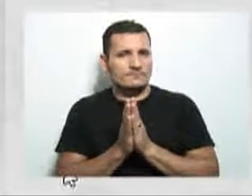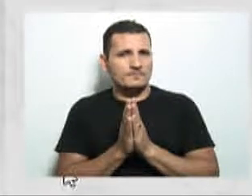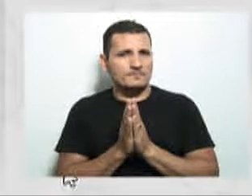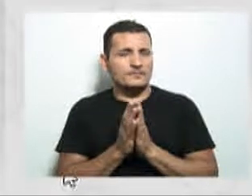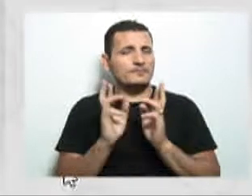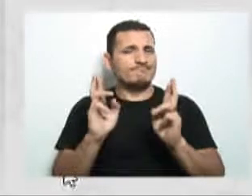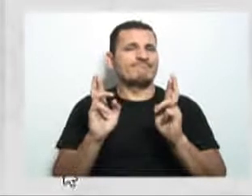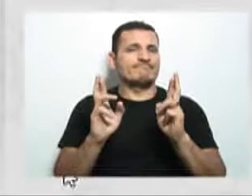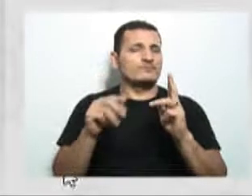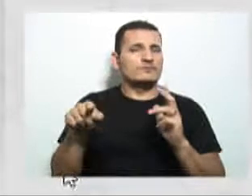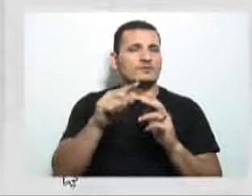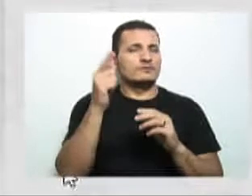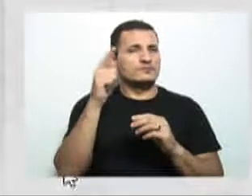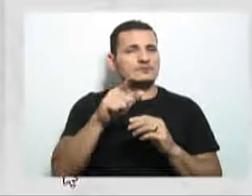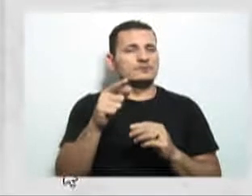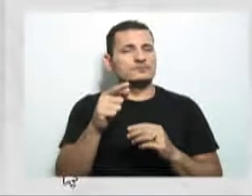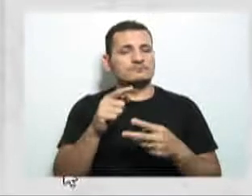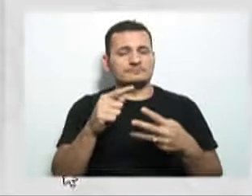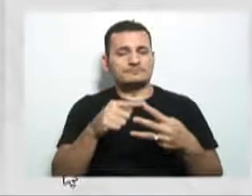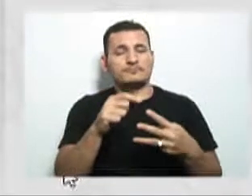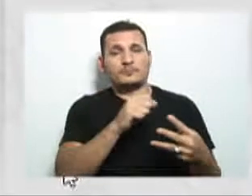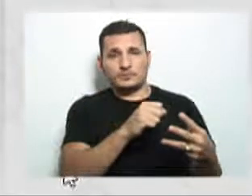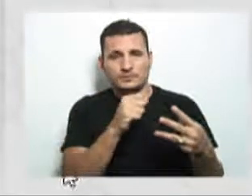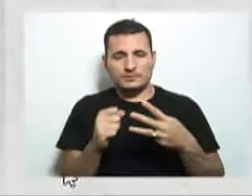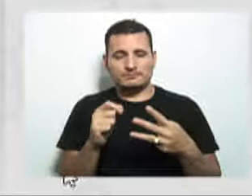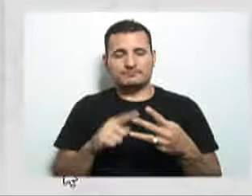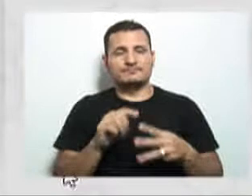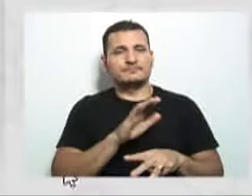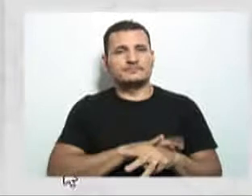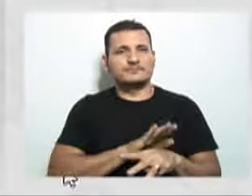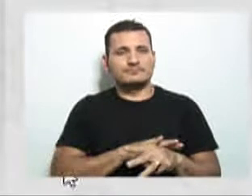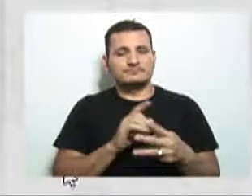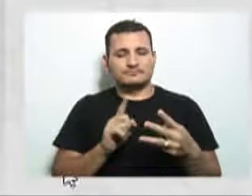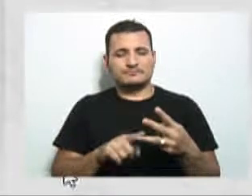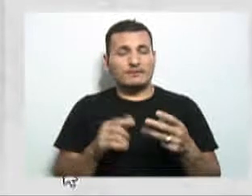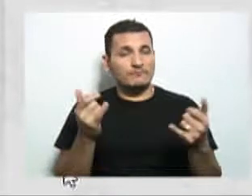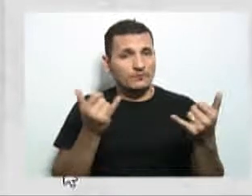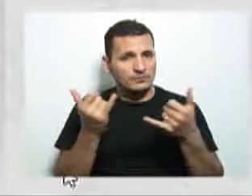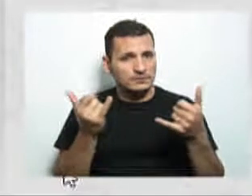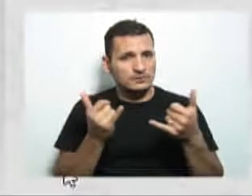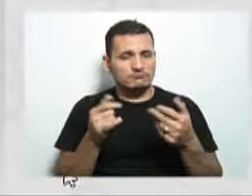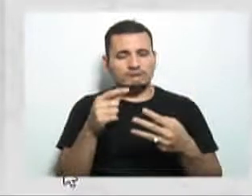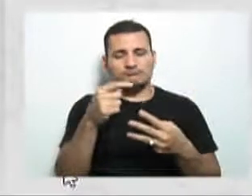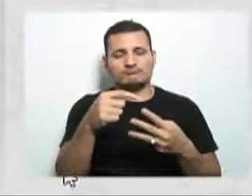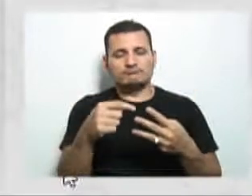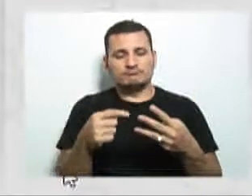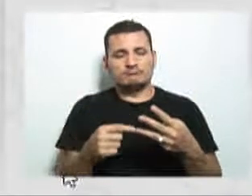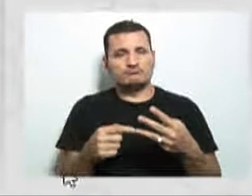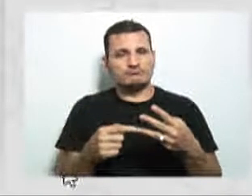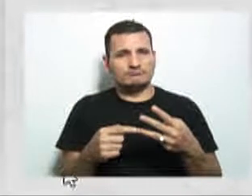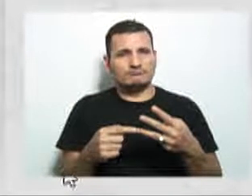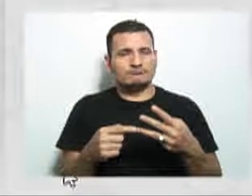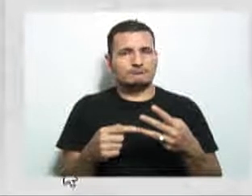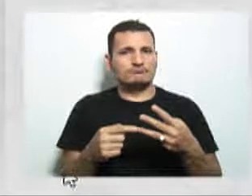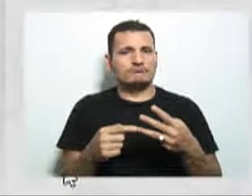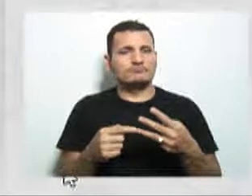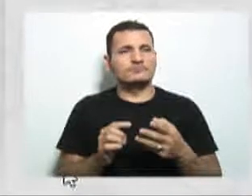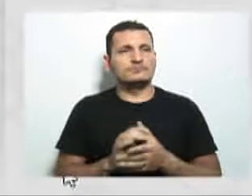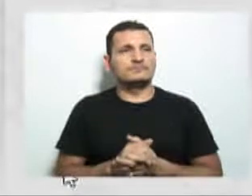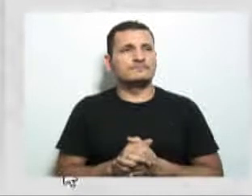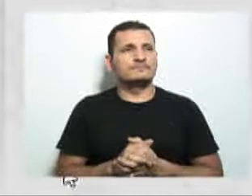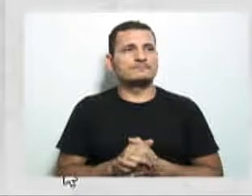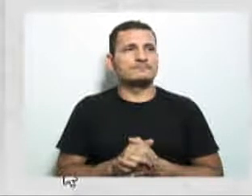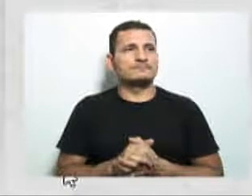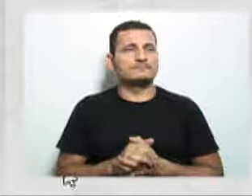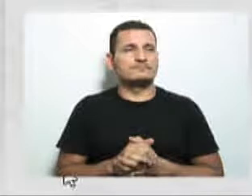consiga trabalhar o poder, o tempo e a informação. Não caia